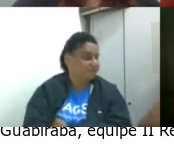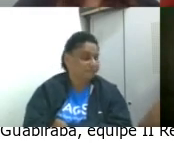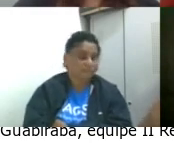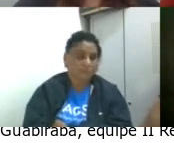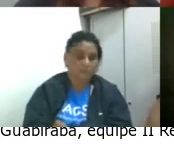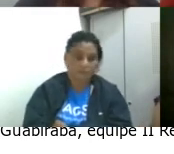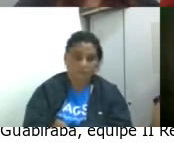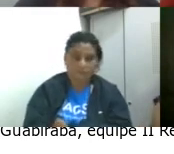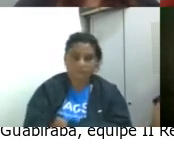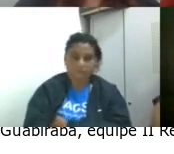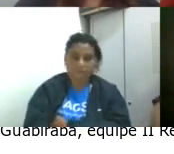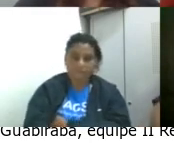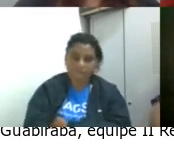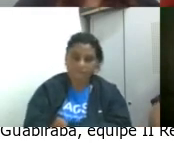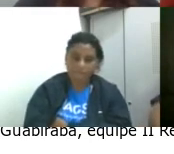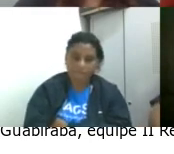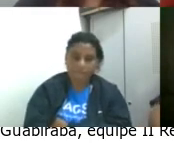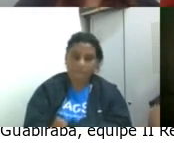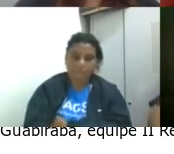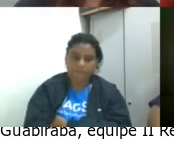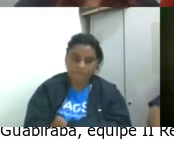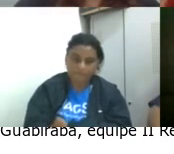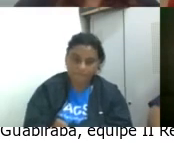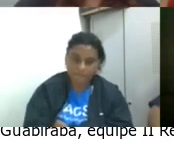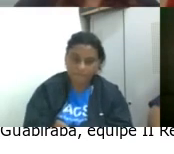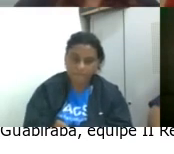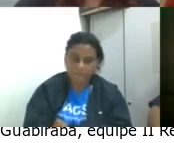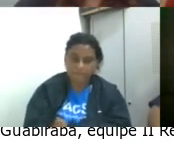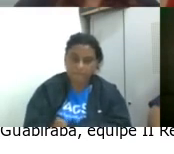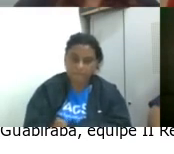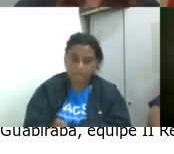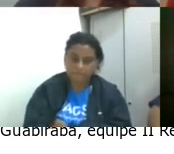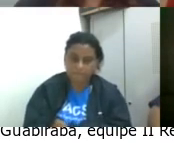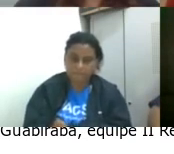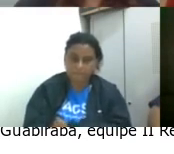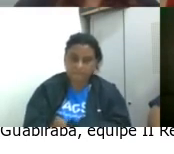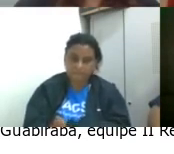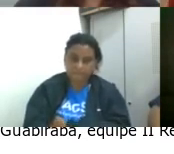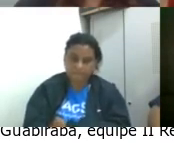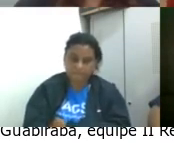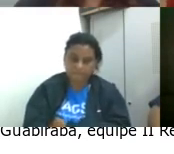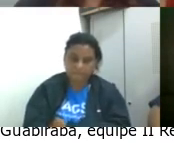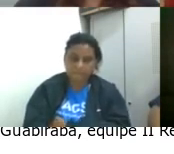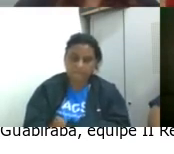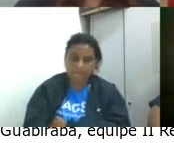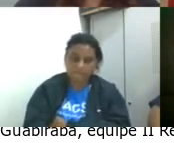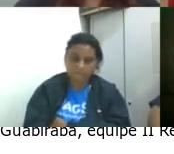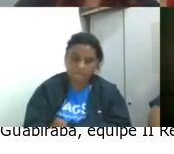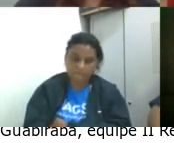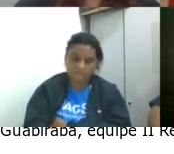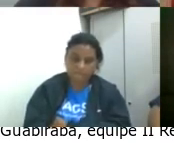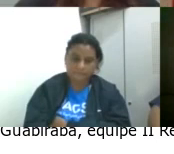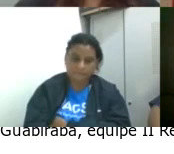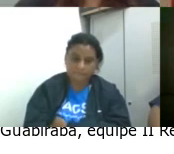isso todos os dias dentro da comunidade a gente tem como desafios e Jaqueline já colocou pontuou alguns